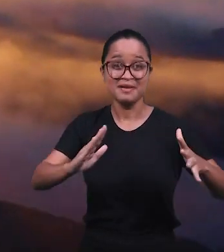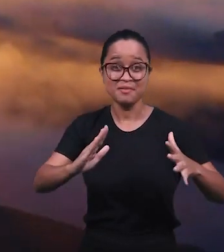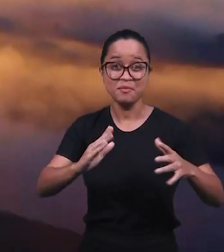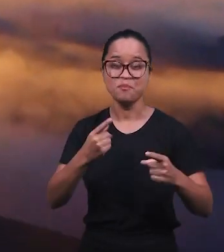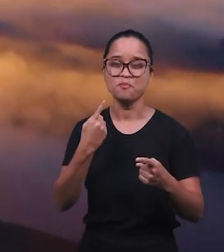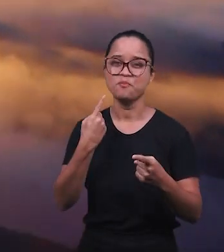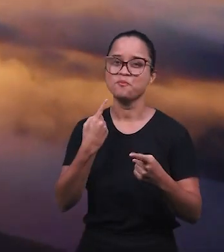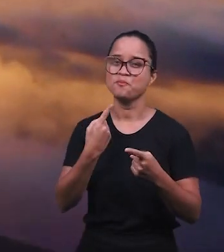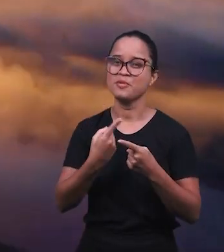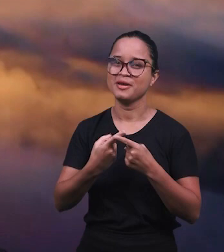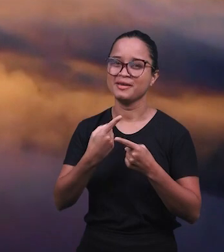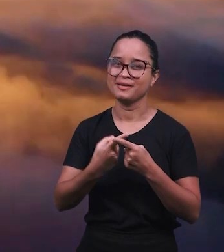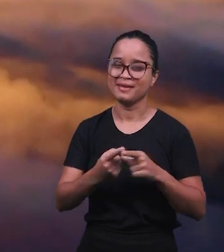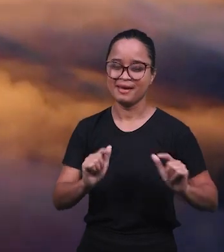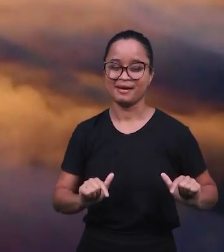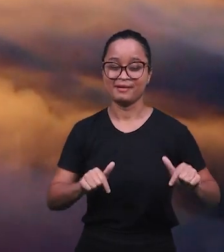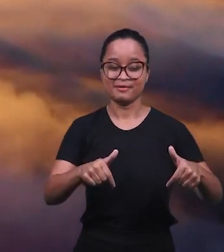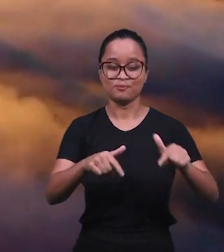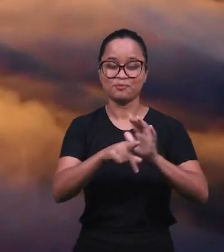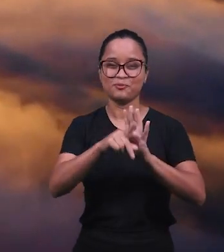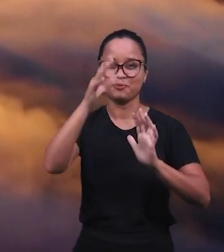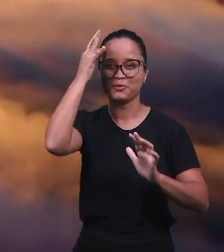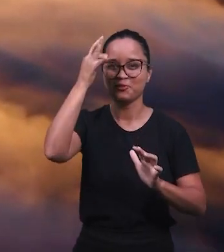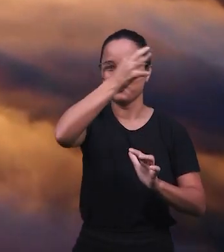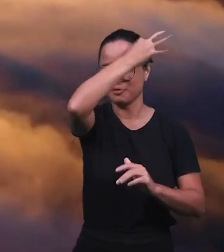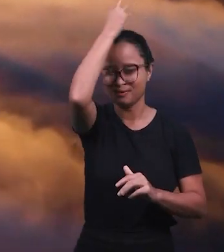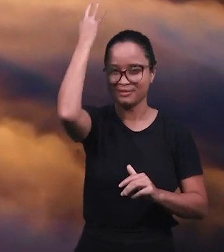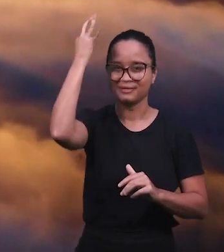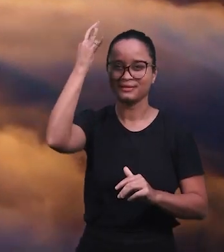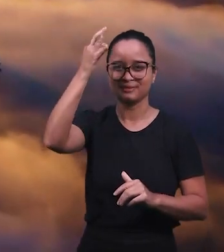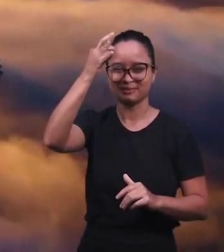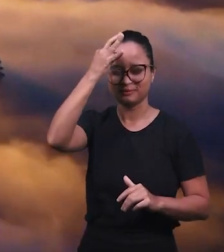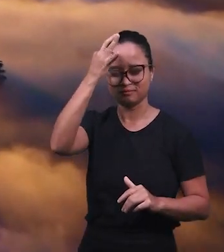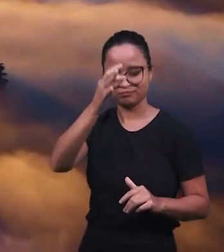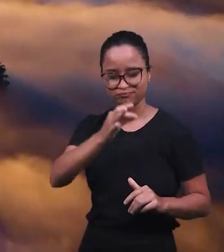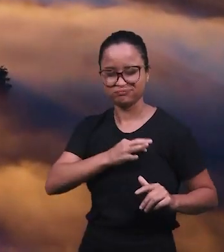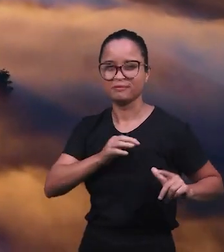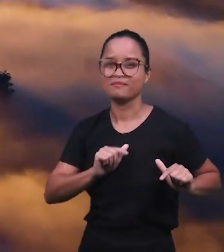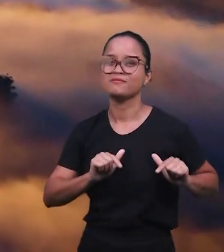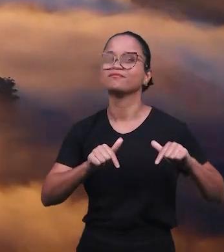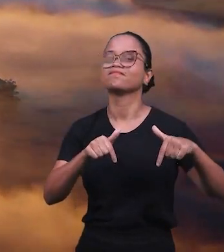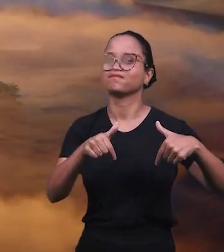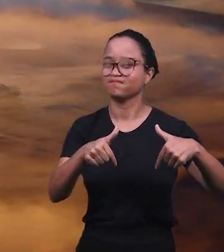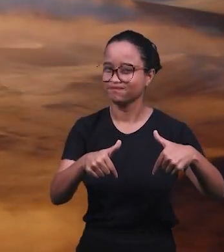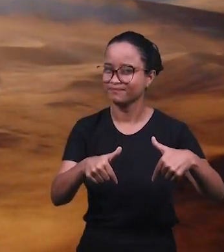escuridão, Ele faz nascer a luz,